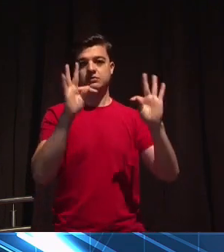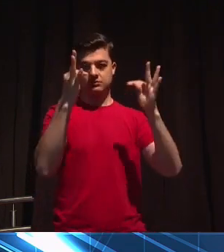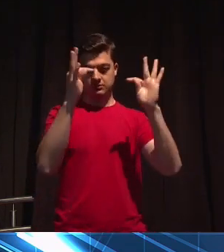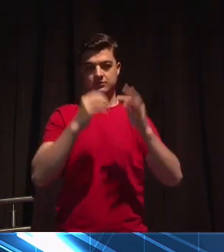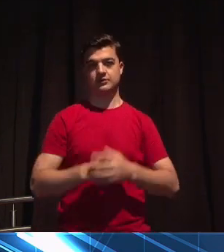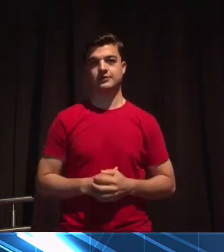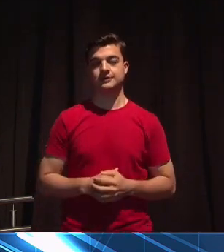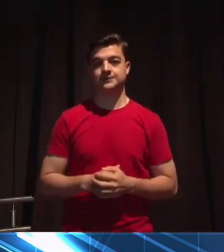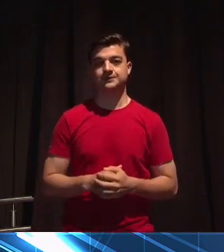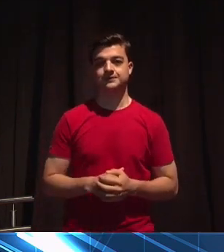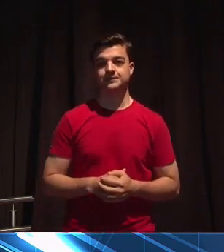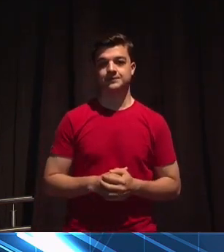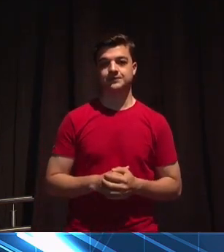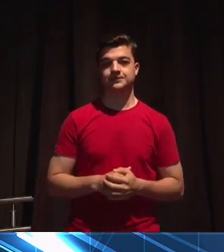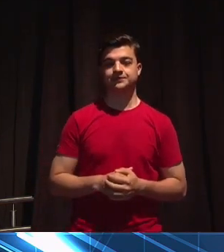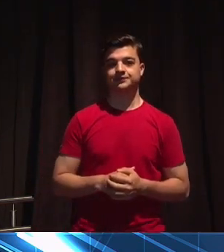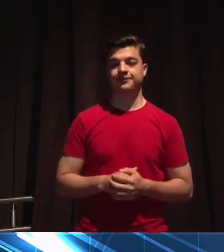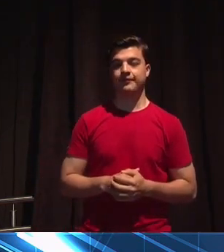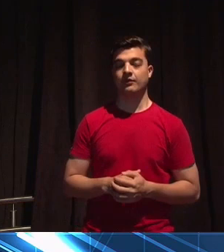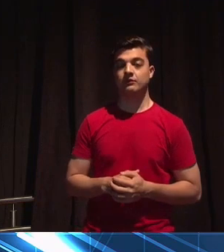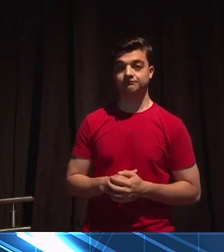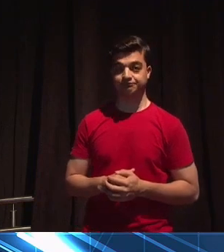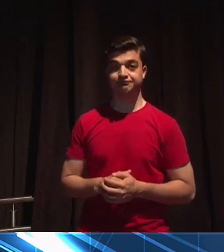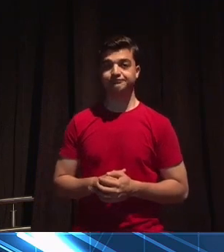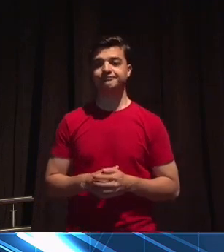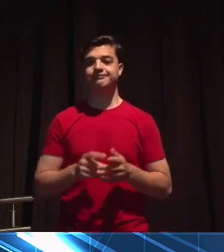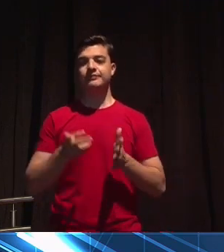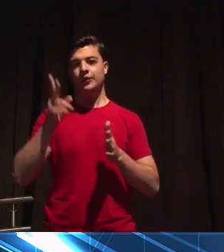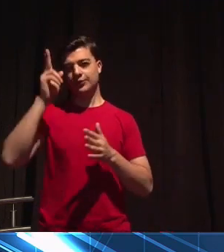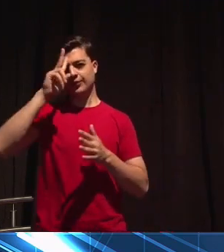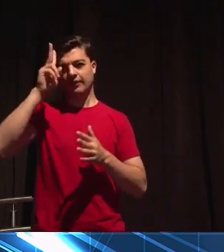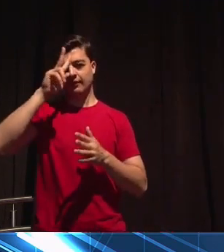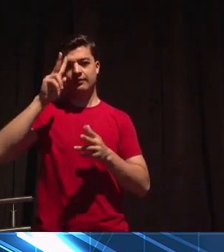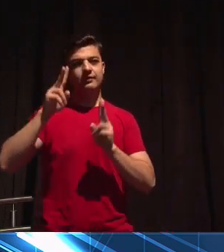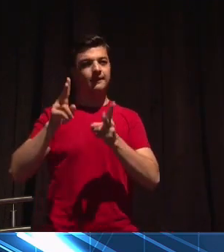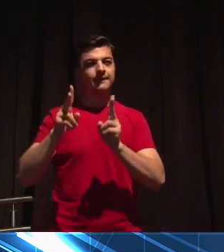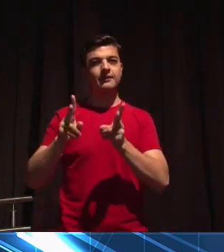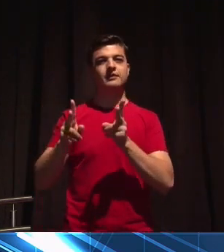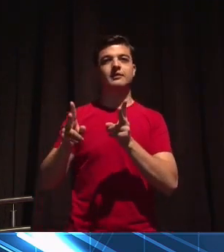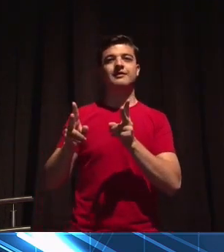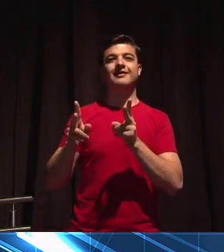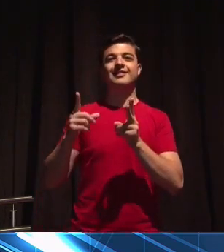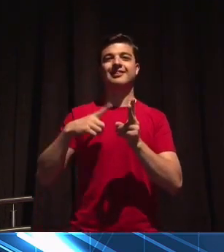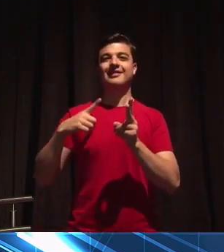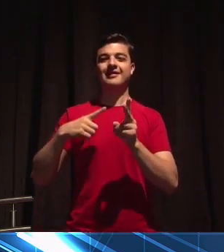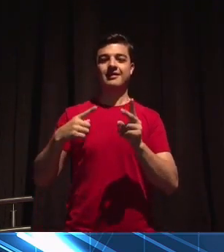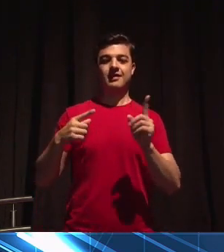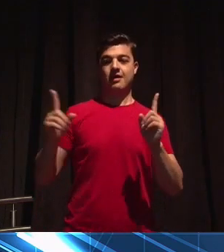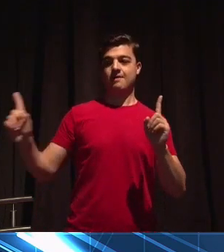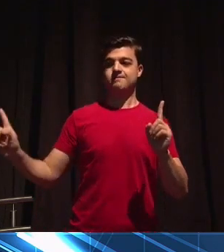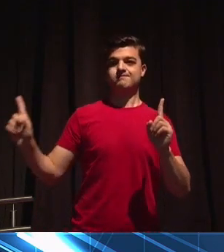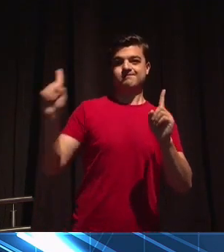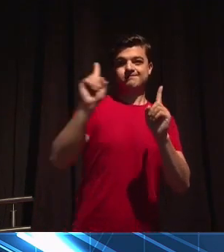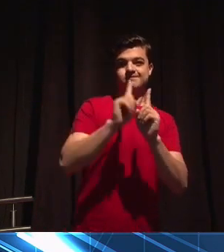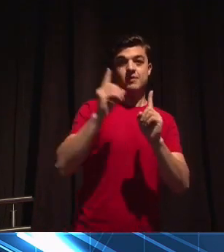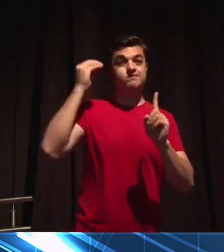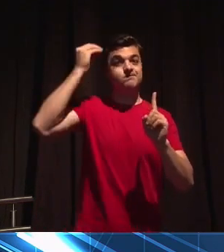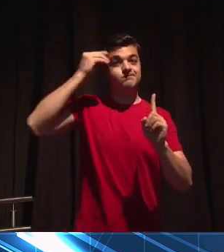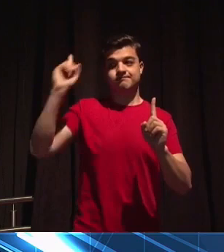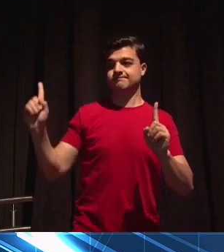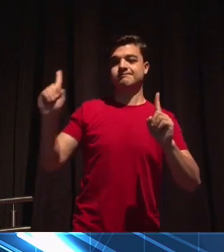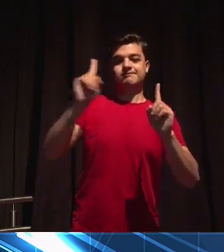numa história de sempre alguém experiente para mentorar a gente então por exemplo no looks carioca tinha um mentor que era o Mestre Yoda né